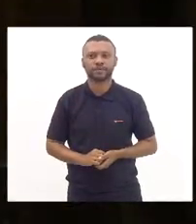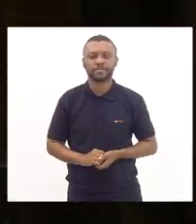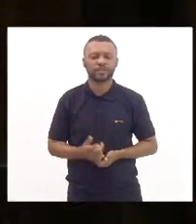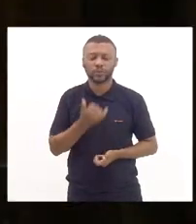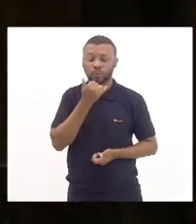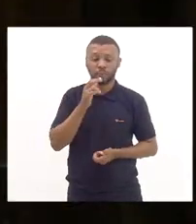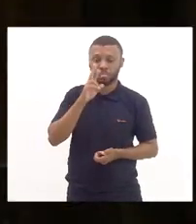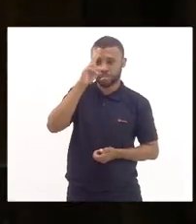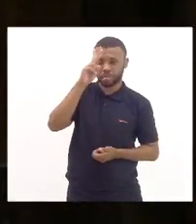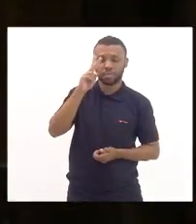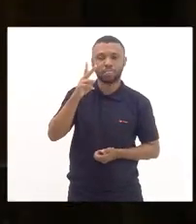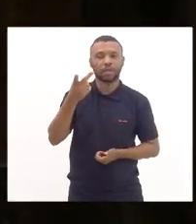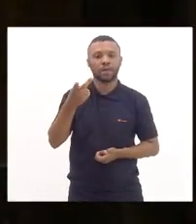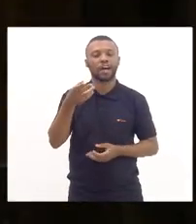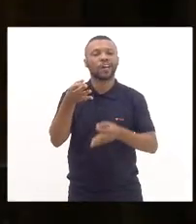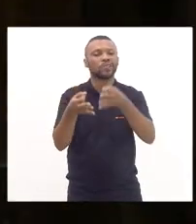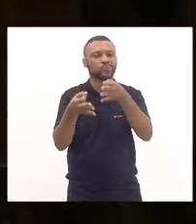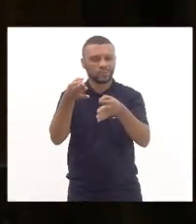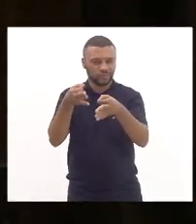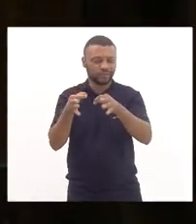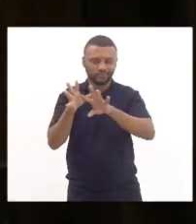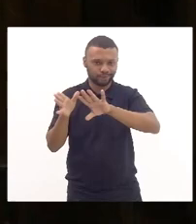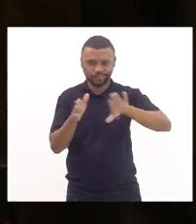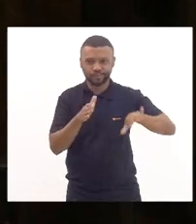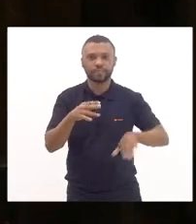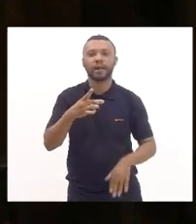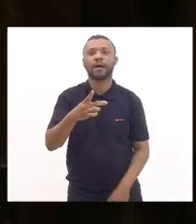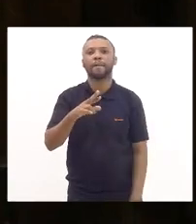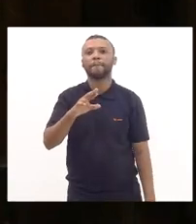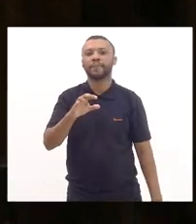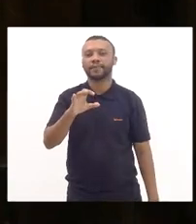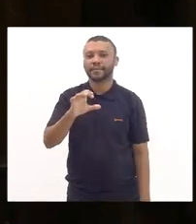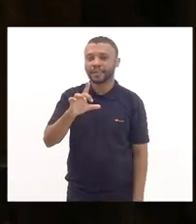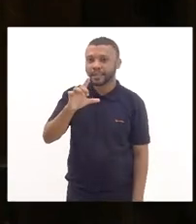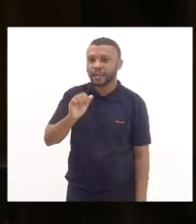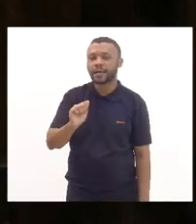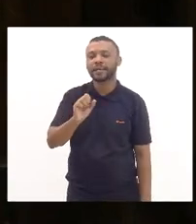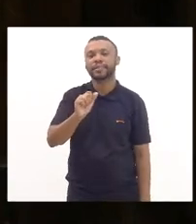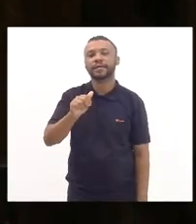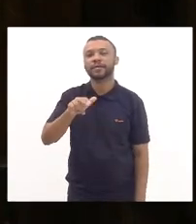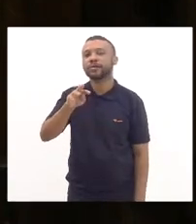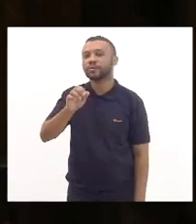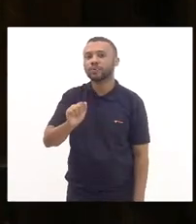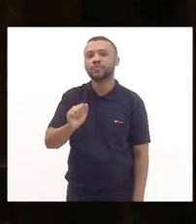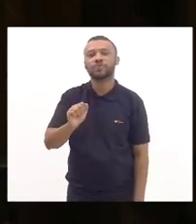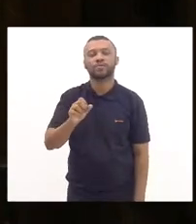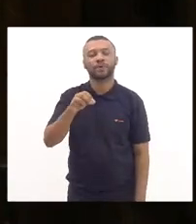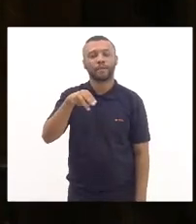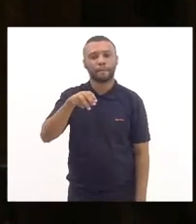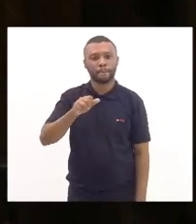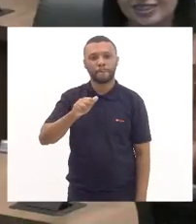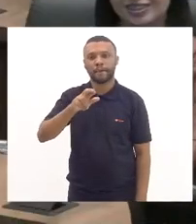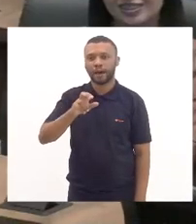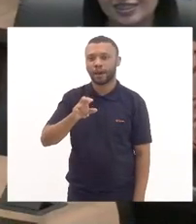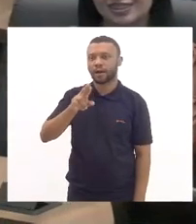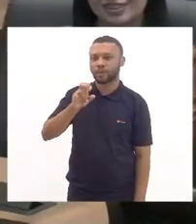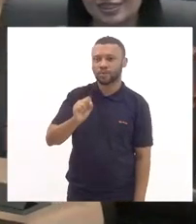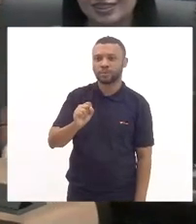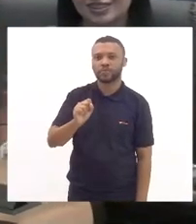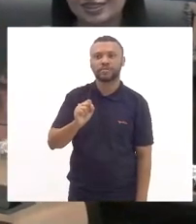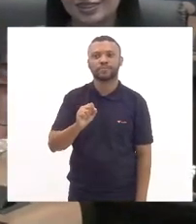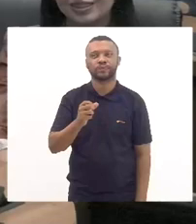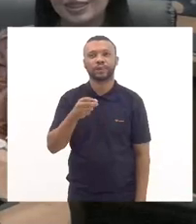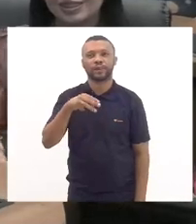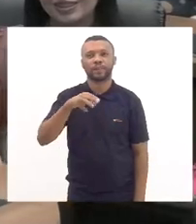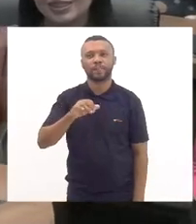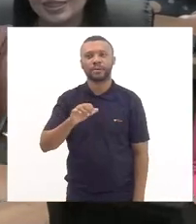Sejures. Priscila Santos Monteiro, Alex Nogueira, Marcos Samir, Michele